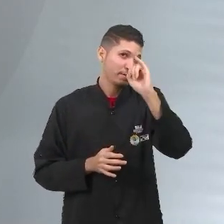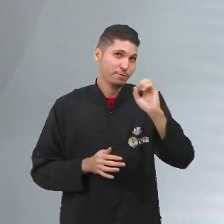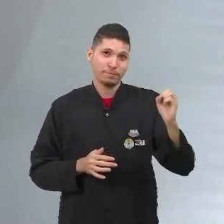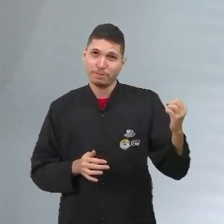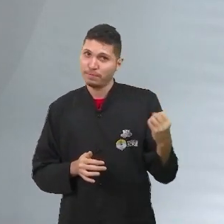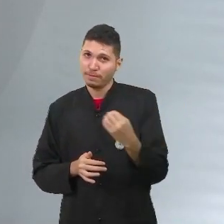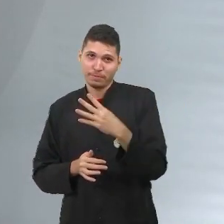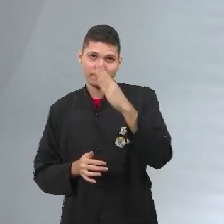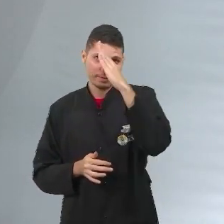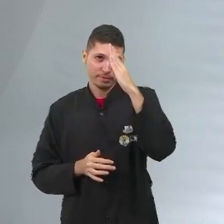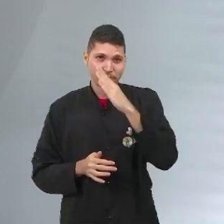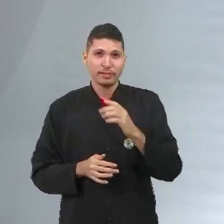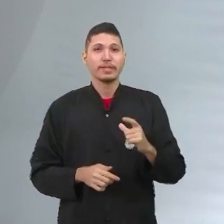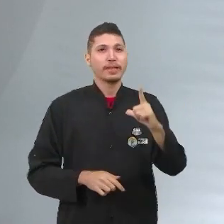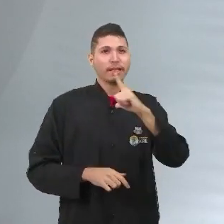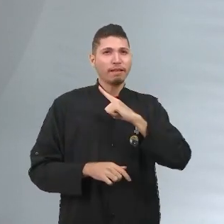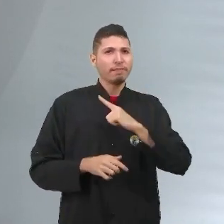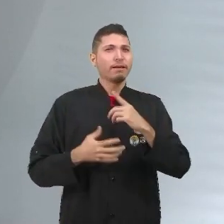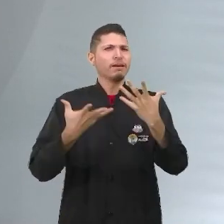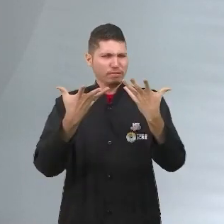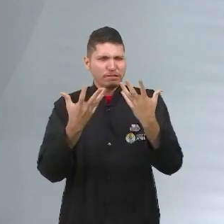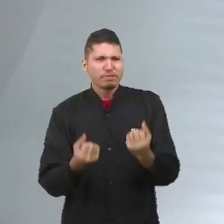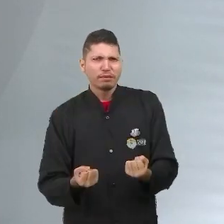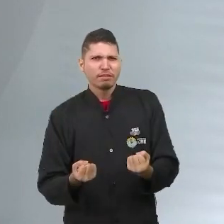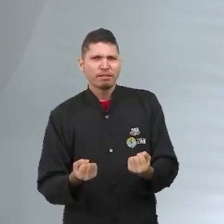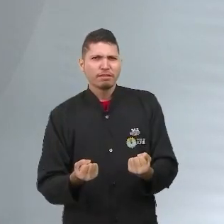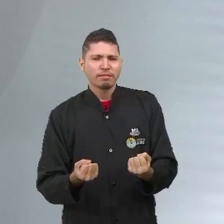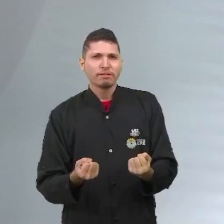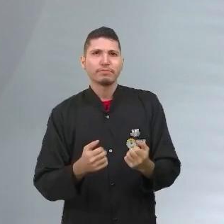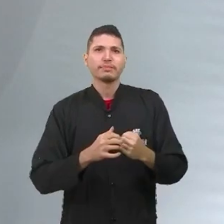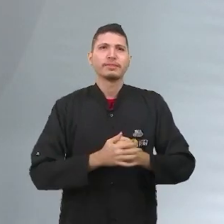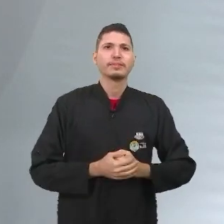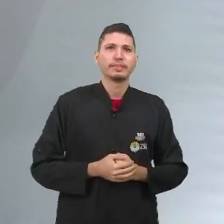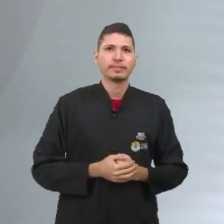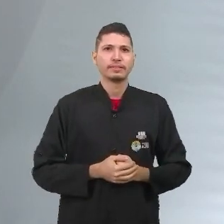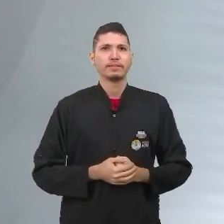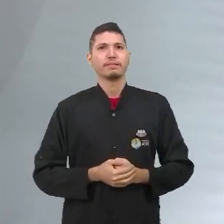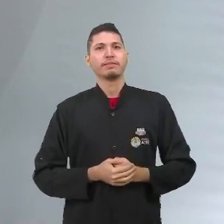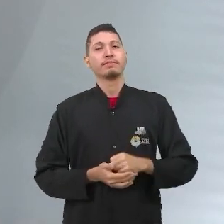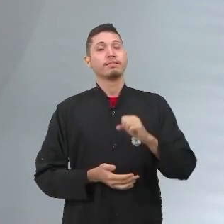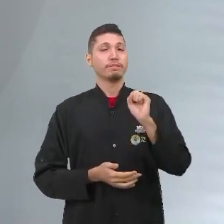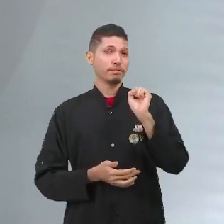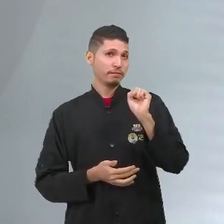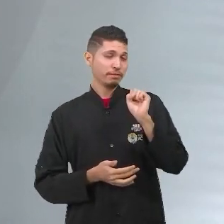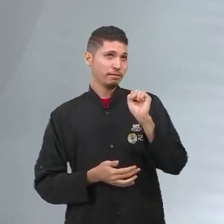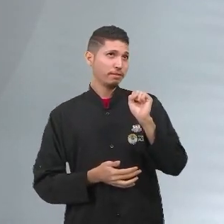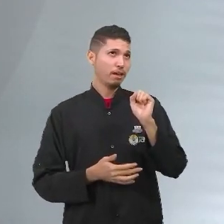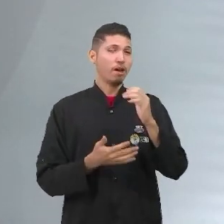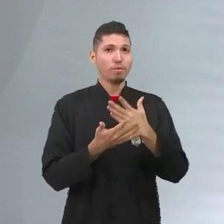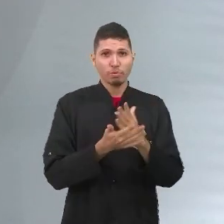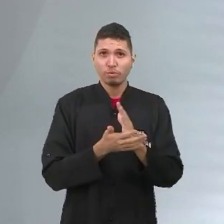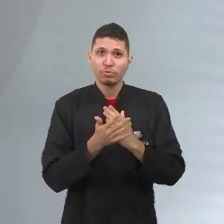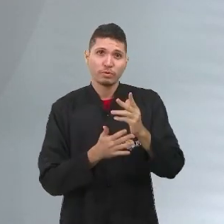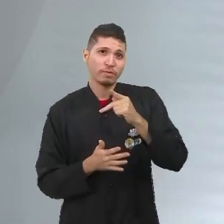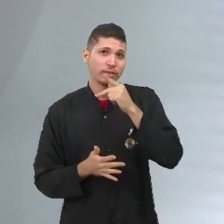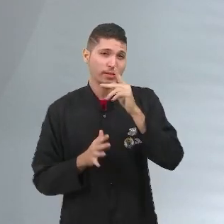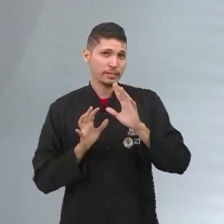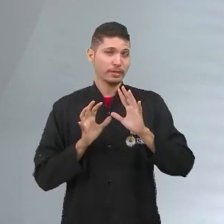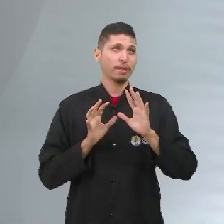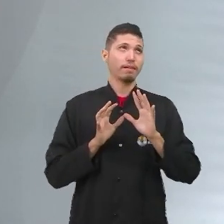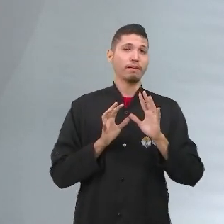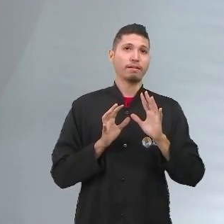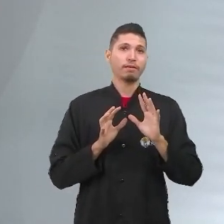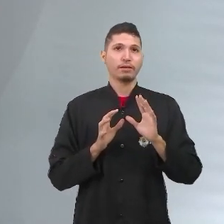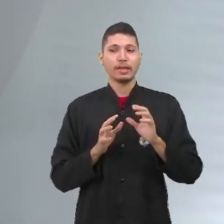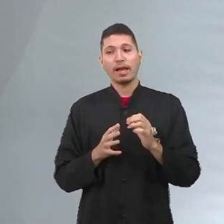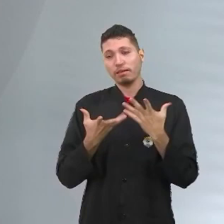uma aceitação do público brasileiro? De uma certa forma, teve pessoas que, nossa, vou dar um espaço para eles, mas